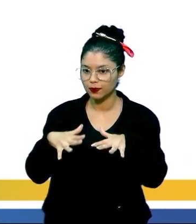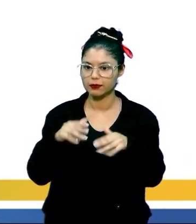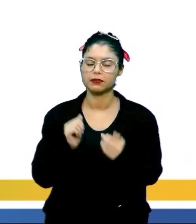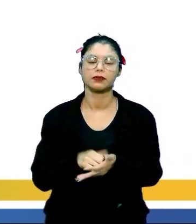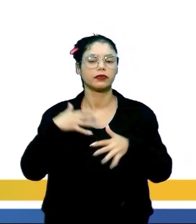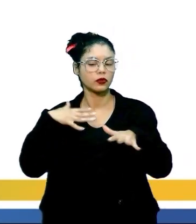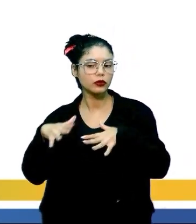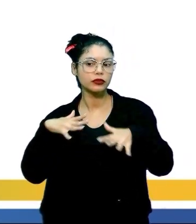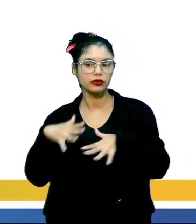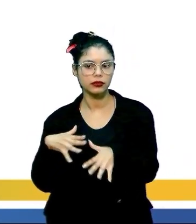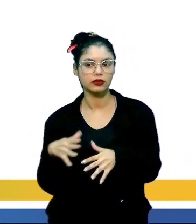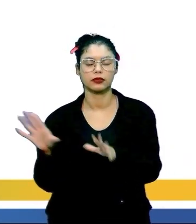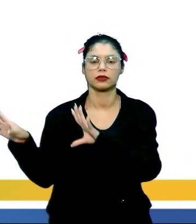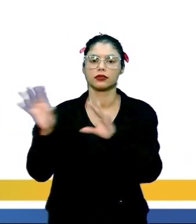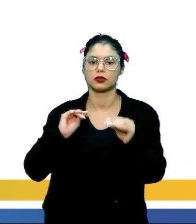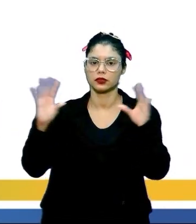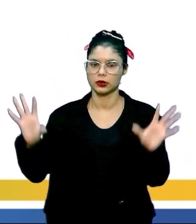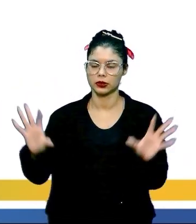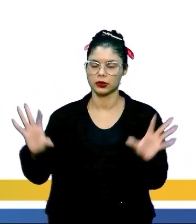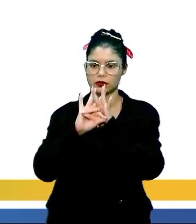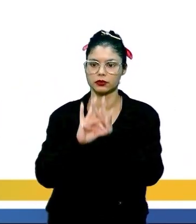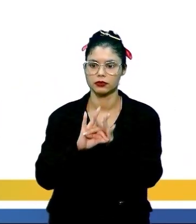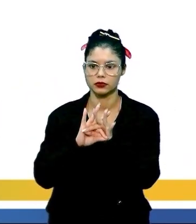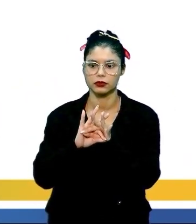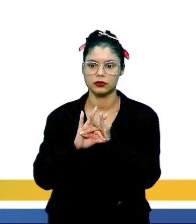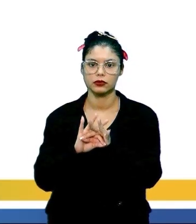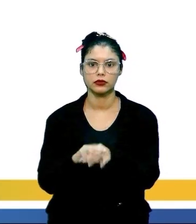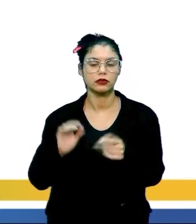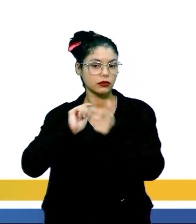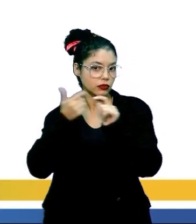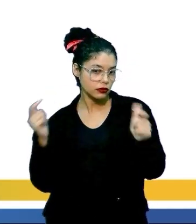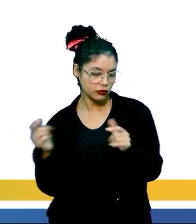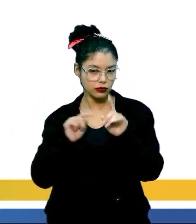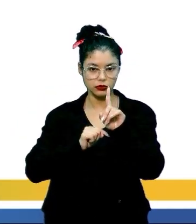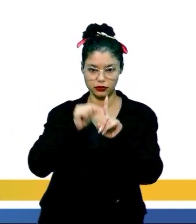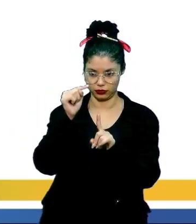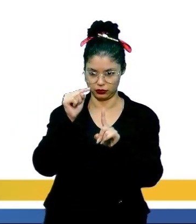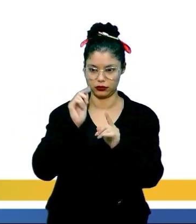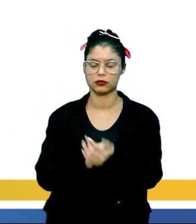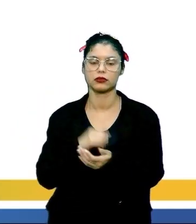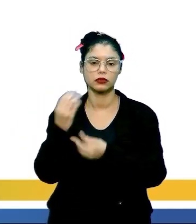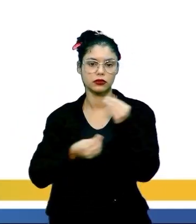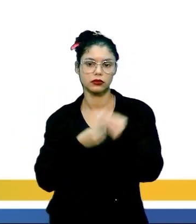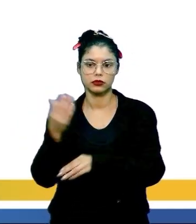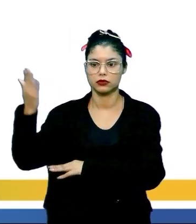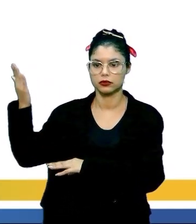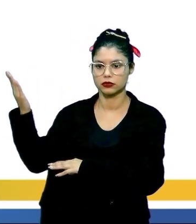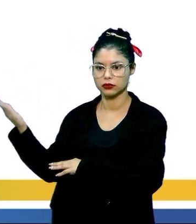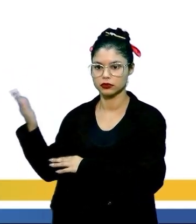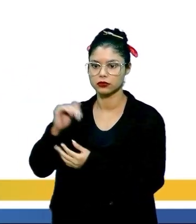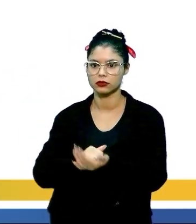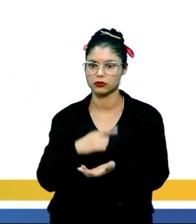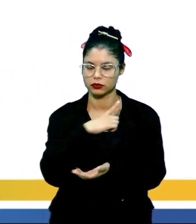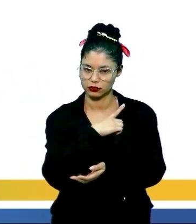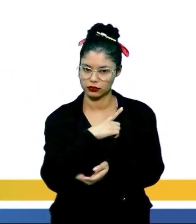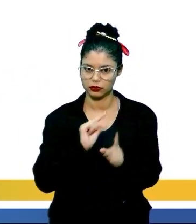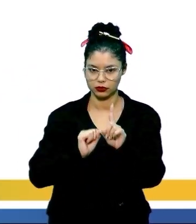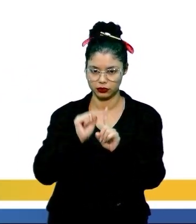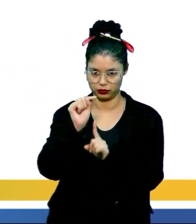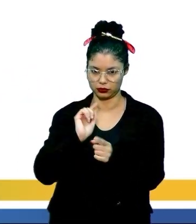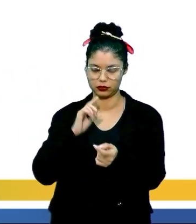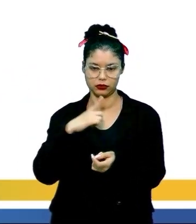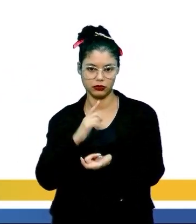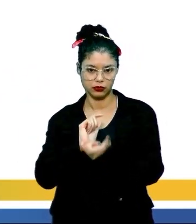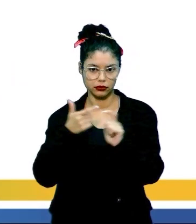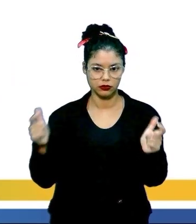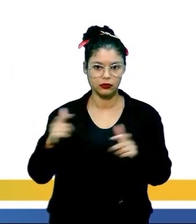esse movimento ele está relacionado diretamente ao aumento de temperatura. Conforme há um aumento de temperatura, há um